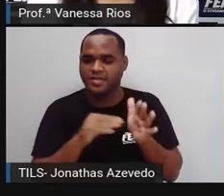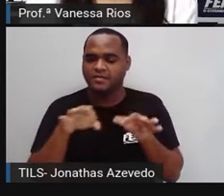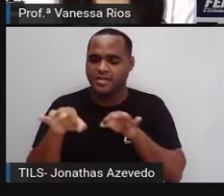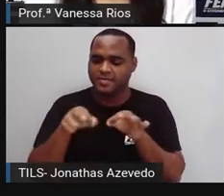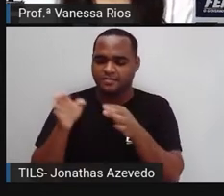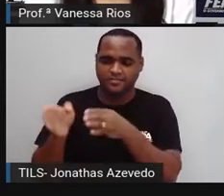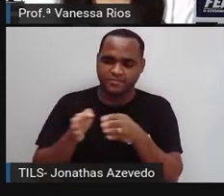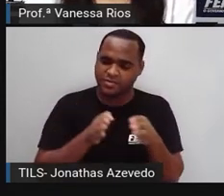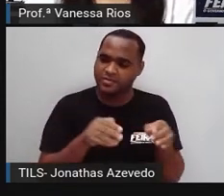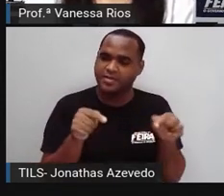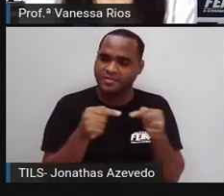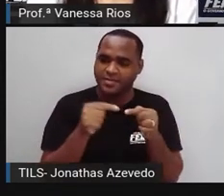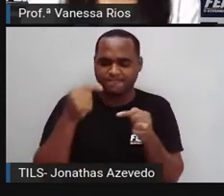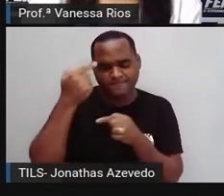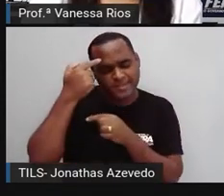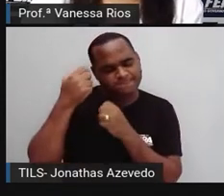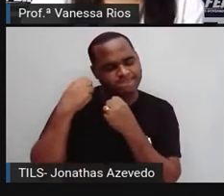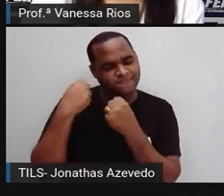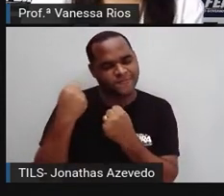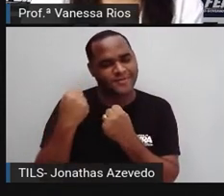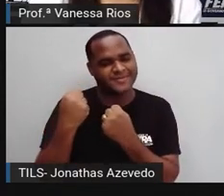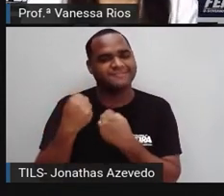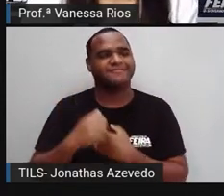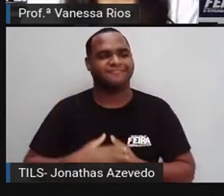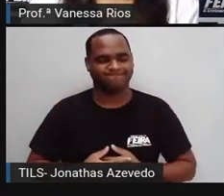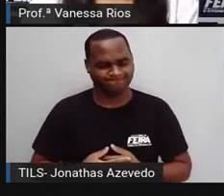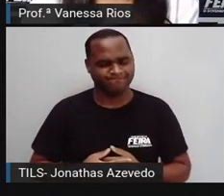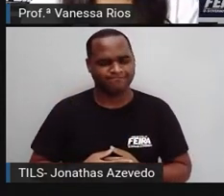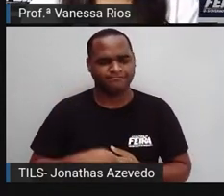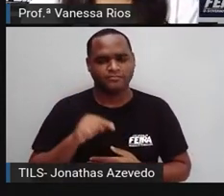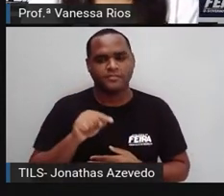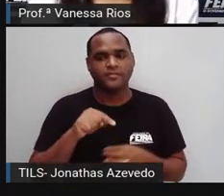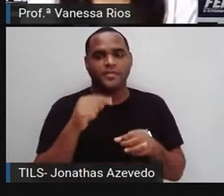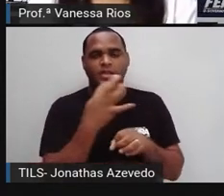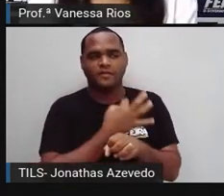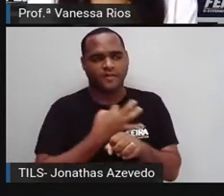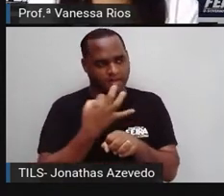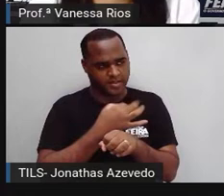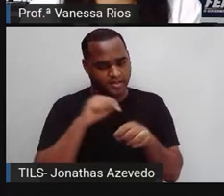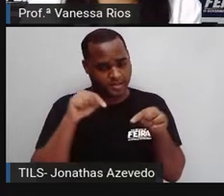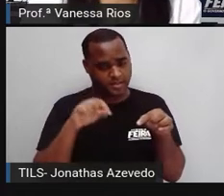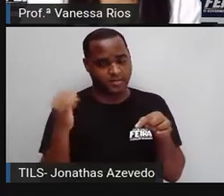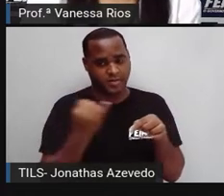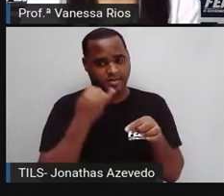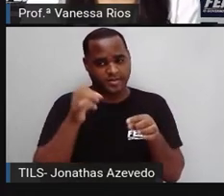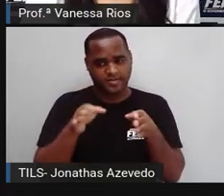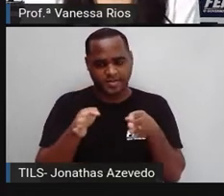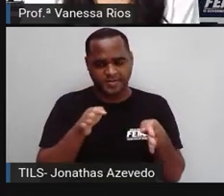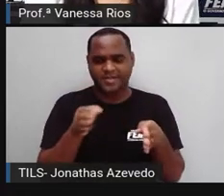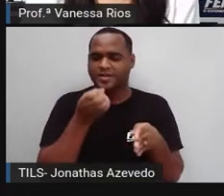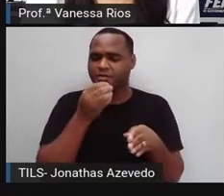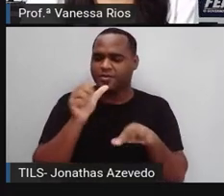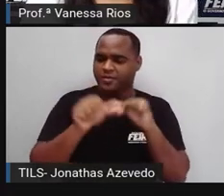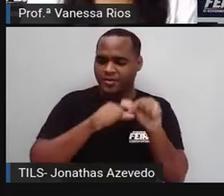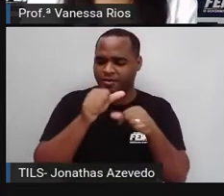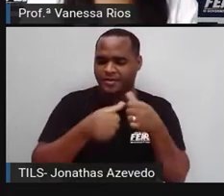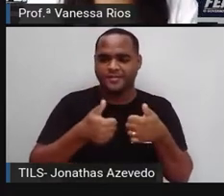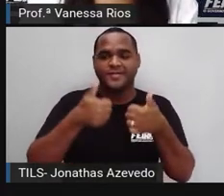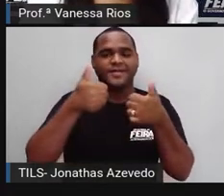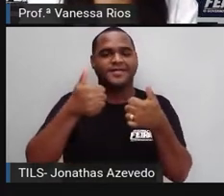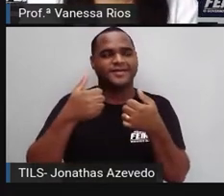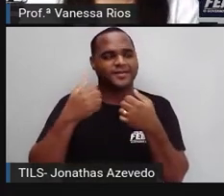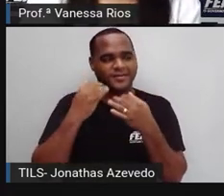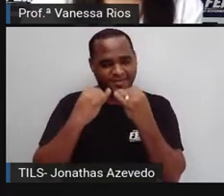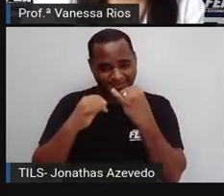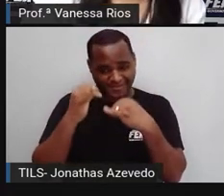também fortalecer a mente. Então, as férias, elas funcionam como um período de renovação de energias,